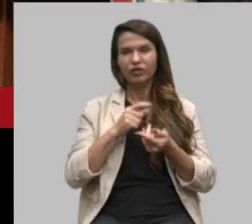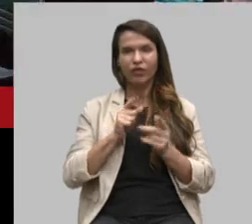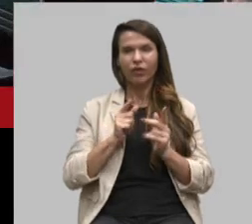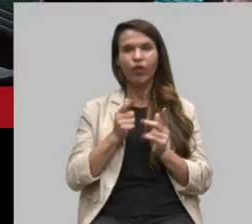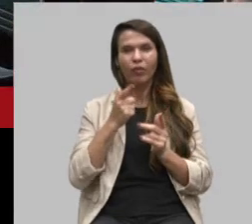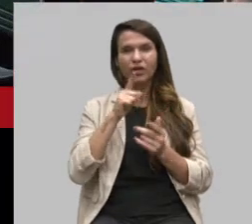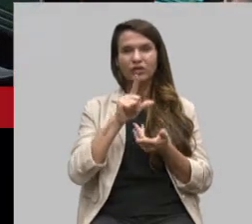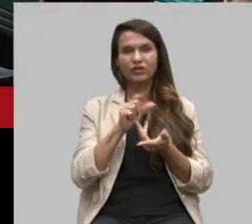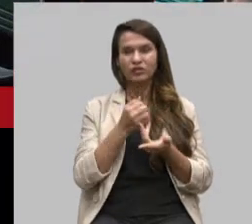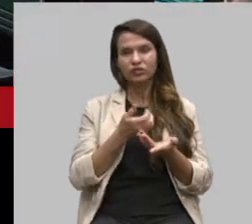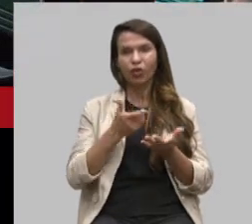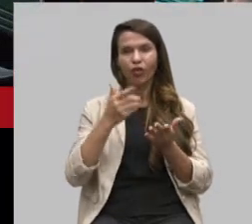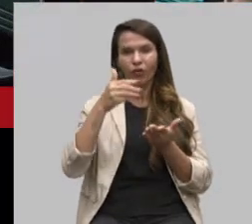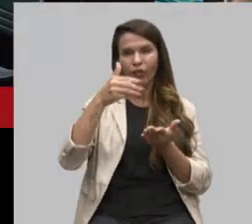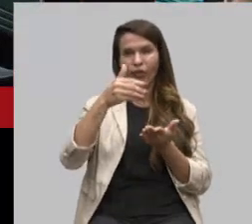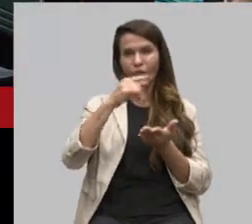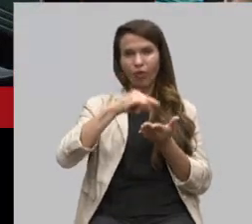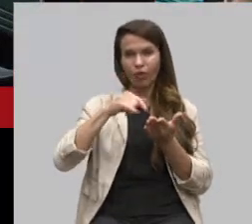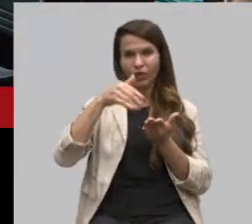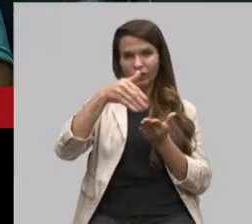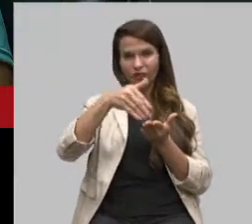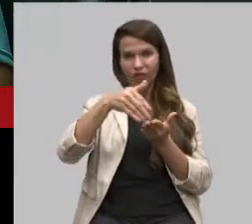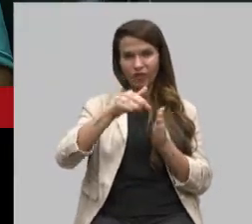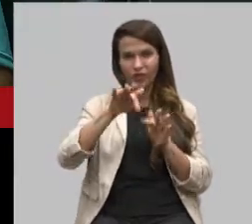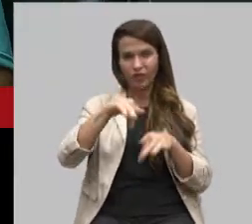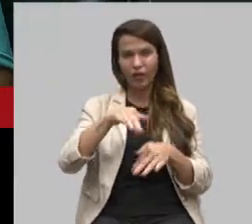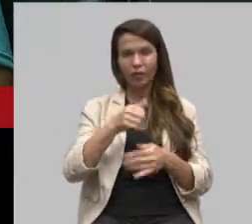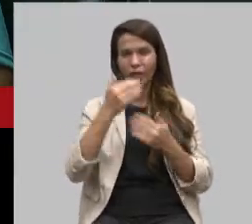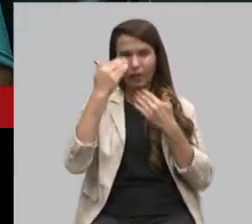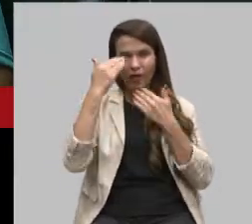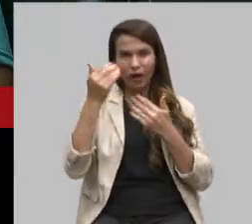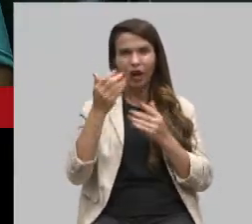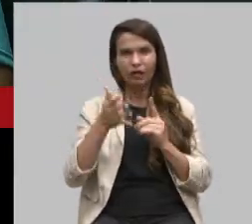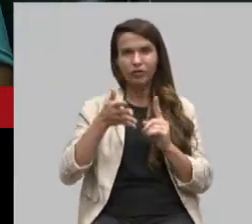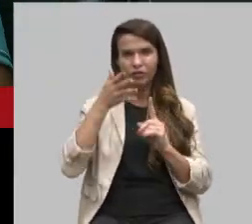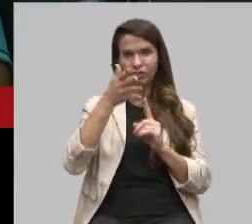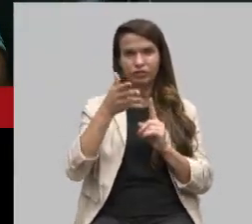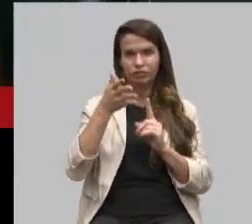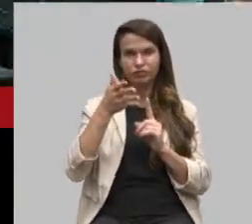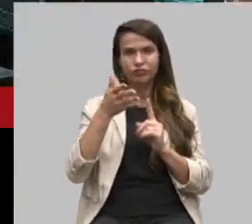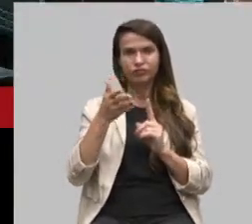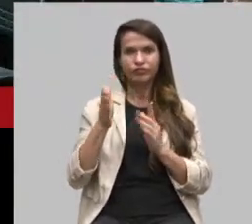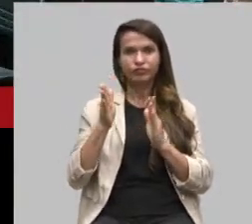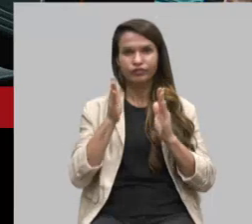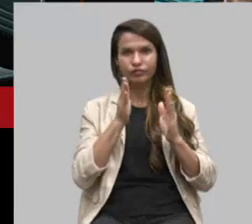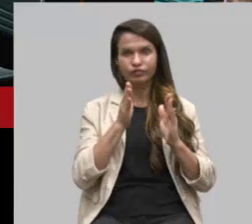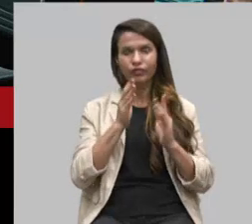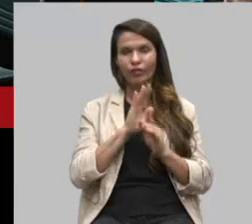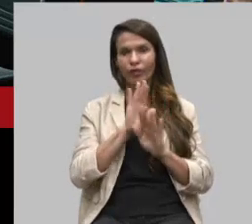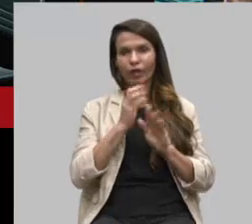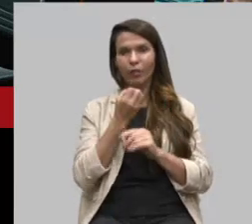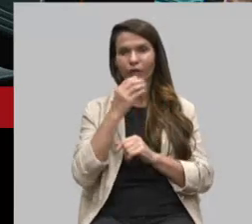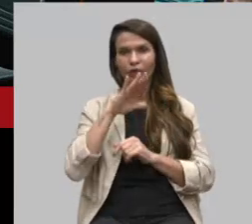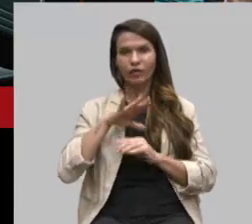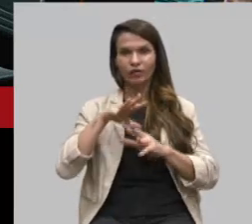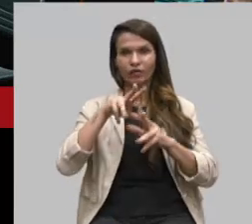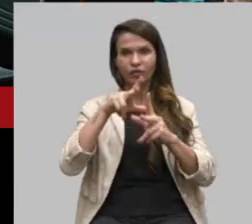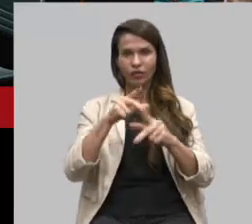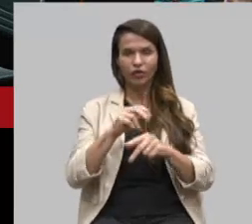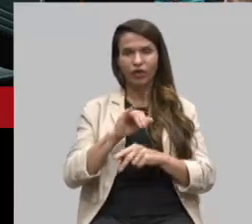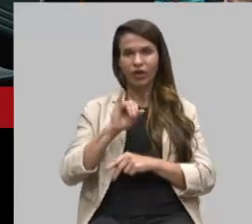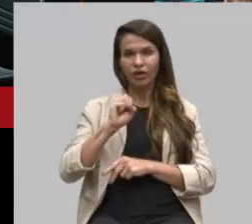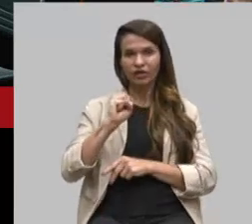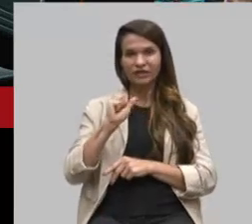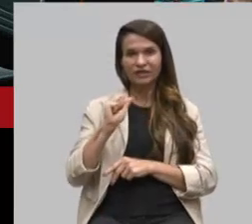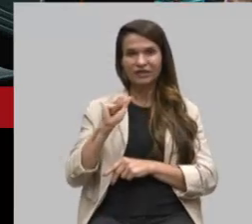mesmo Obrigada passo a palavra Olá boa tarde a todos eu sou o Isaac de Souza